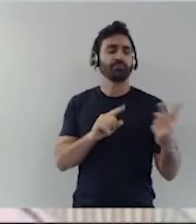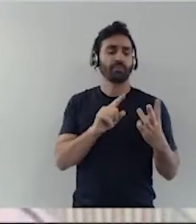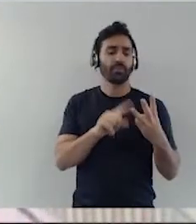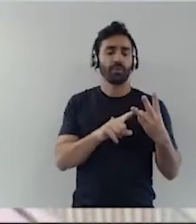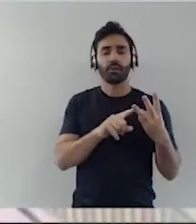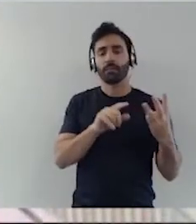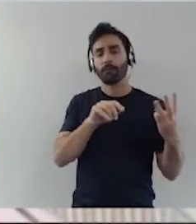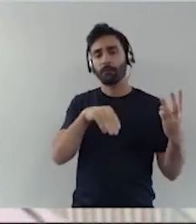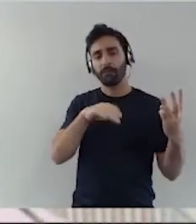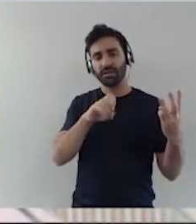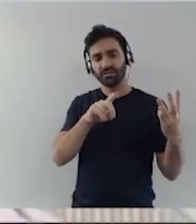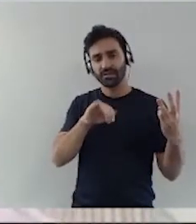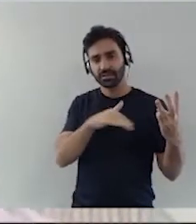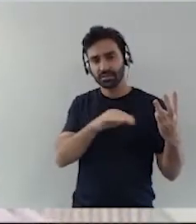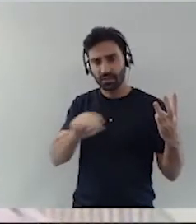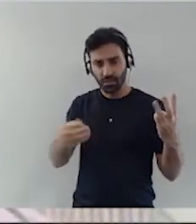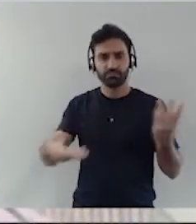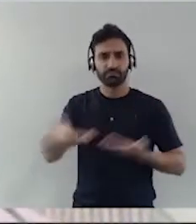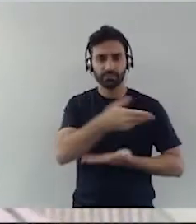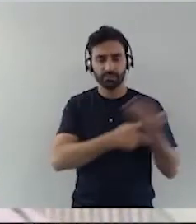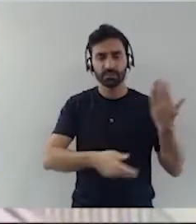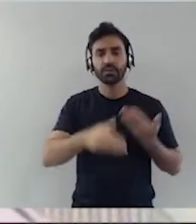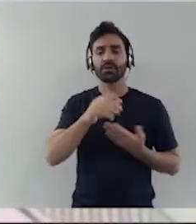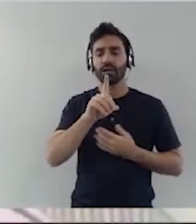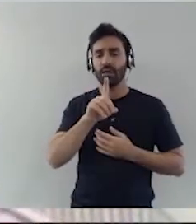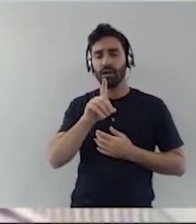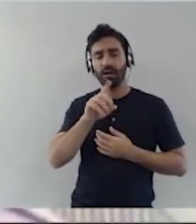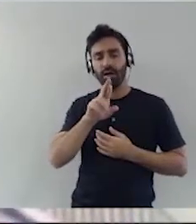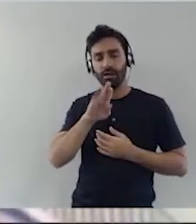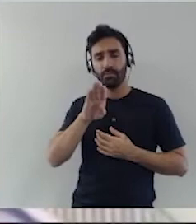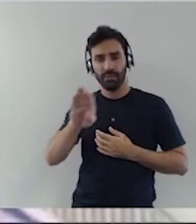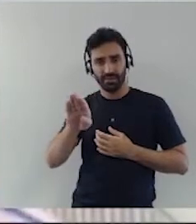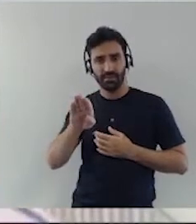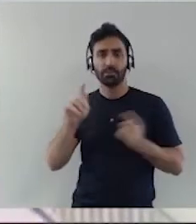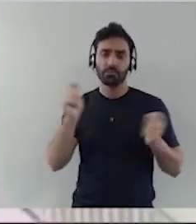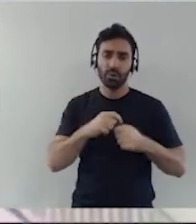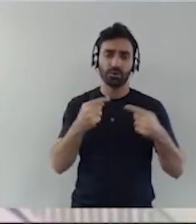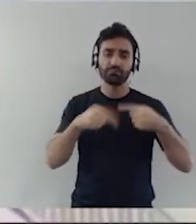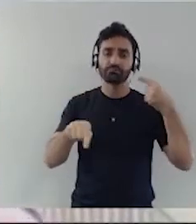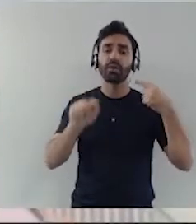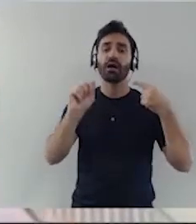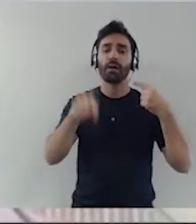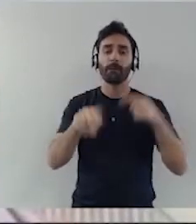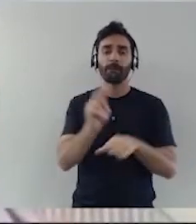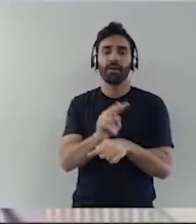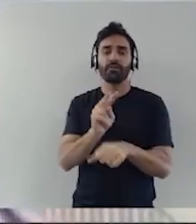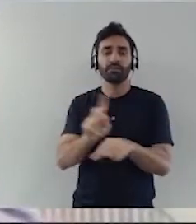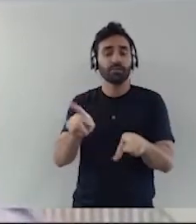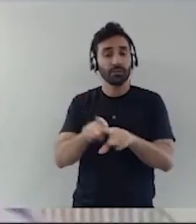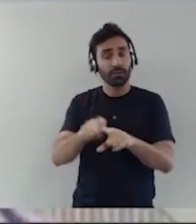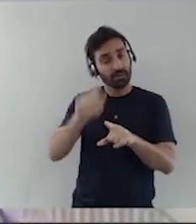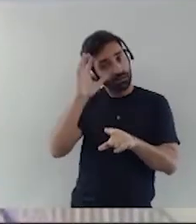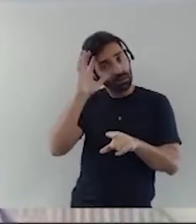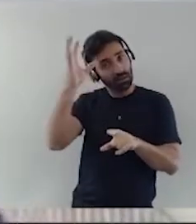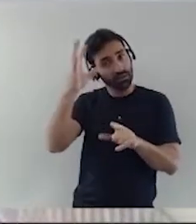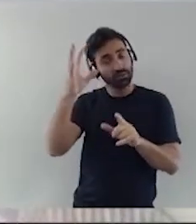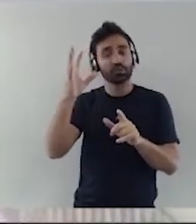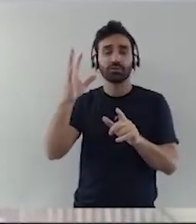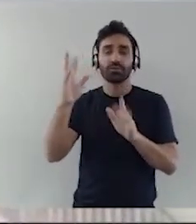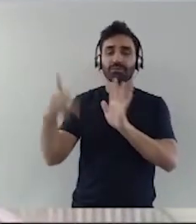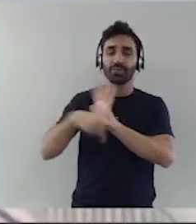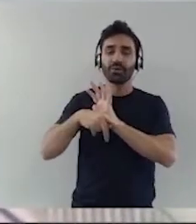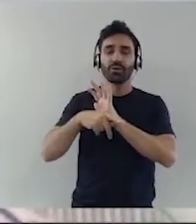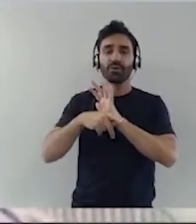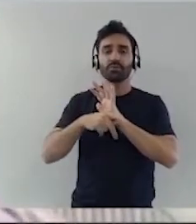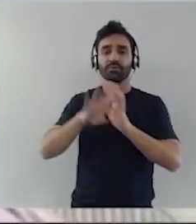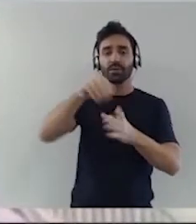os DRBs, né, os Dispute Resolution Boards, para prevenção e para resolução dos conflitos decorrentes da